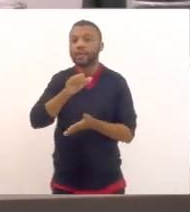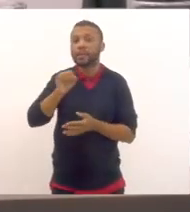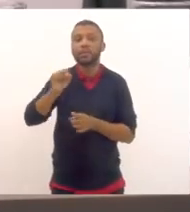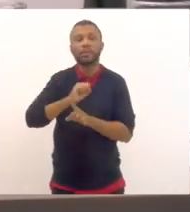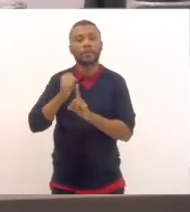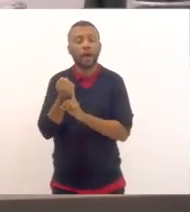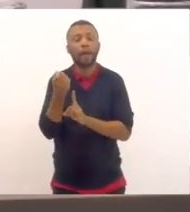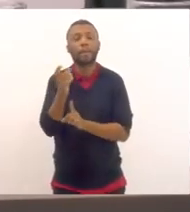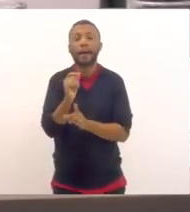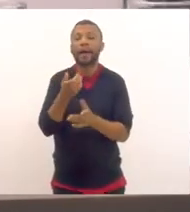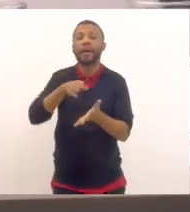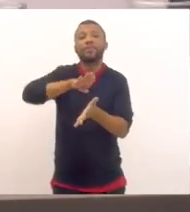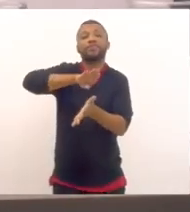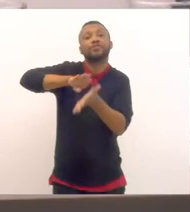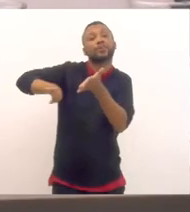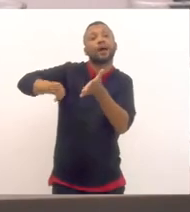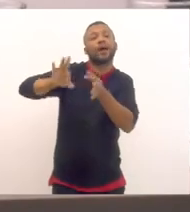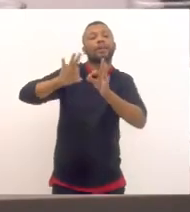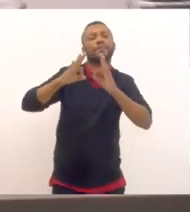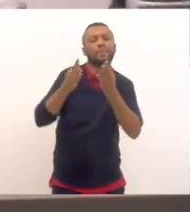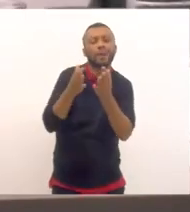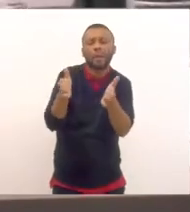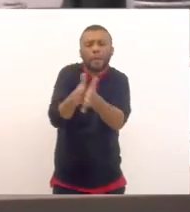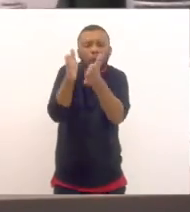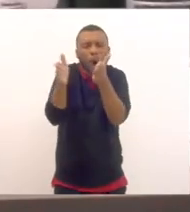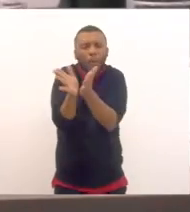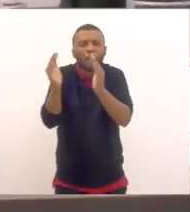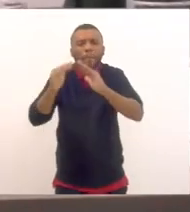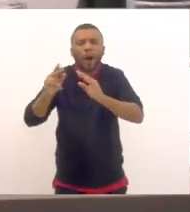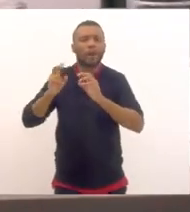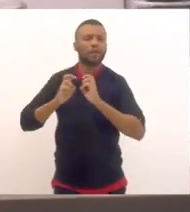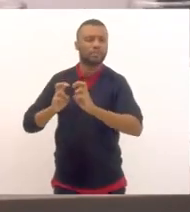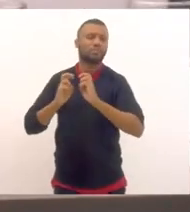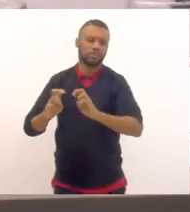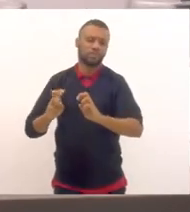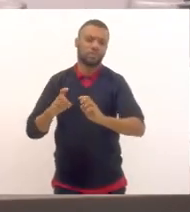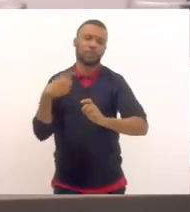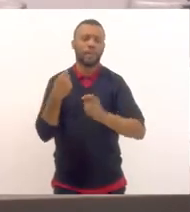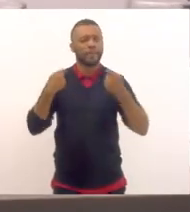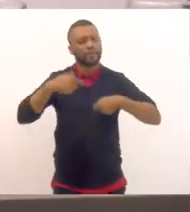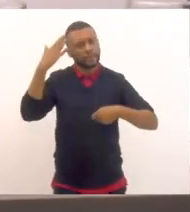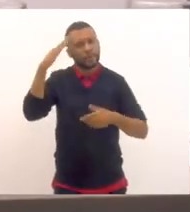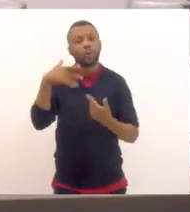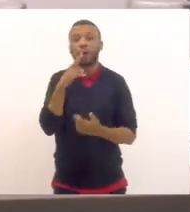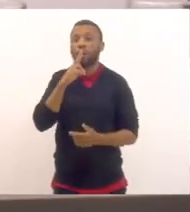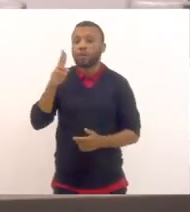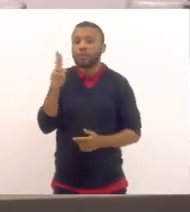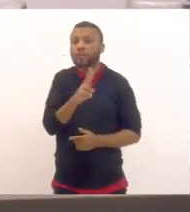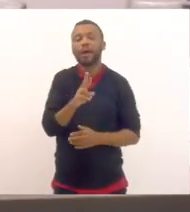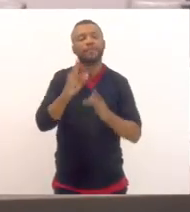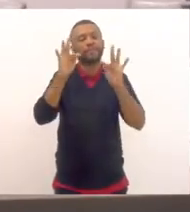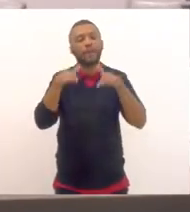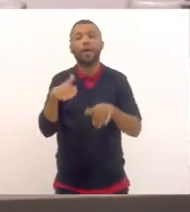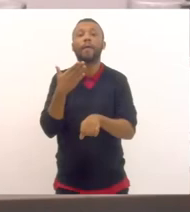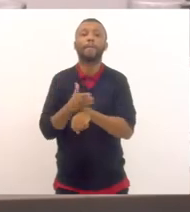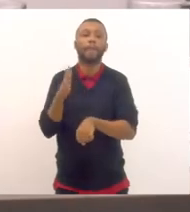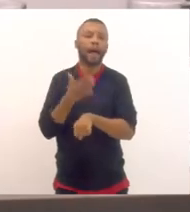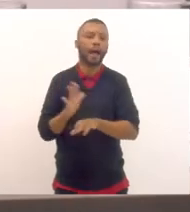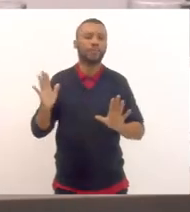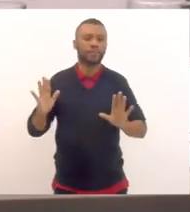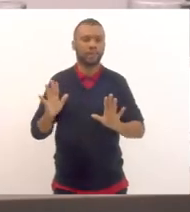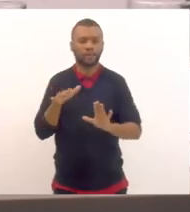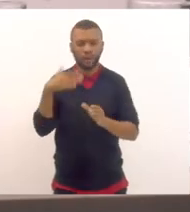para retirar suas famílias dessa da da linha férrea isso efetivamente que gostei de saber qual foi o resultado final na prática